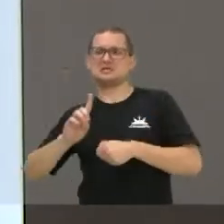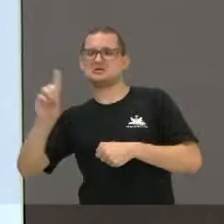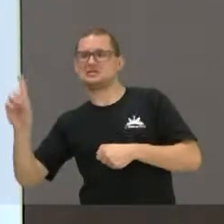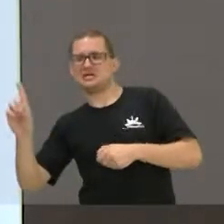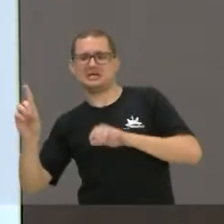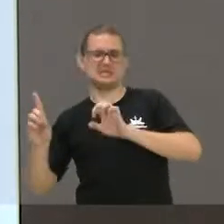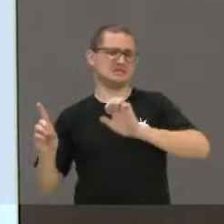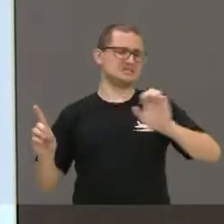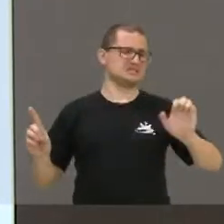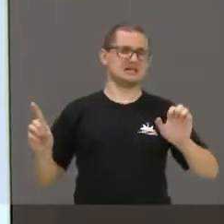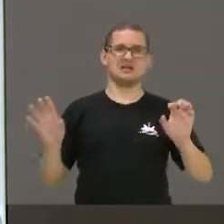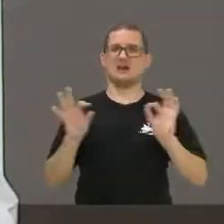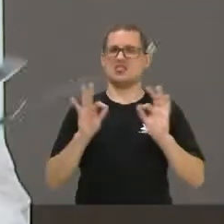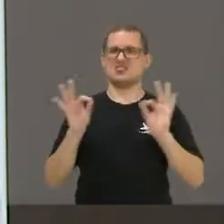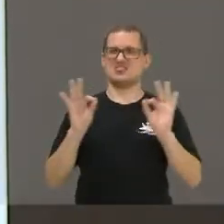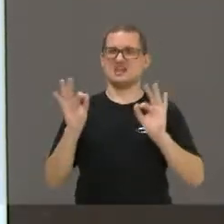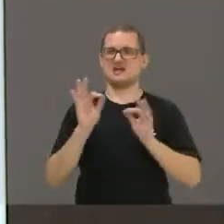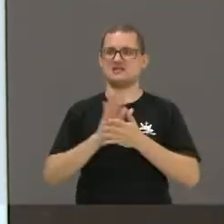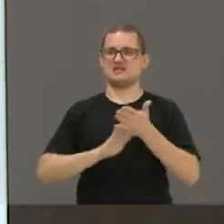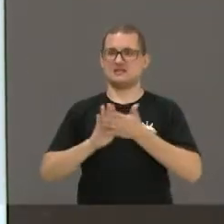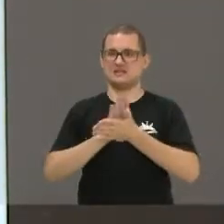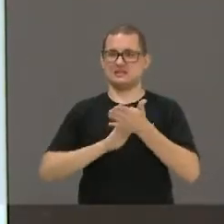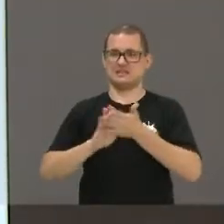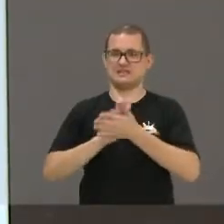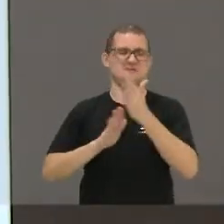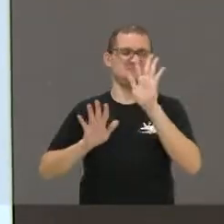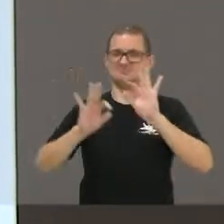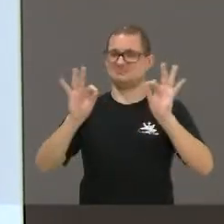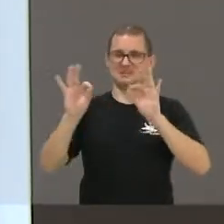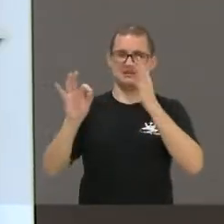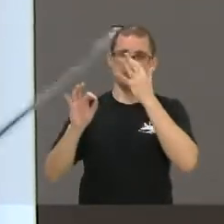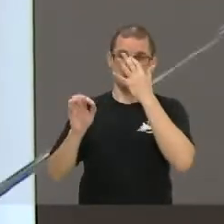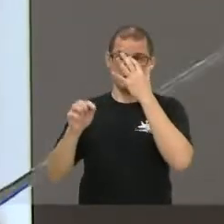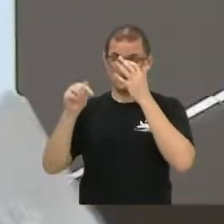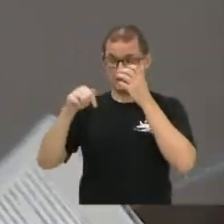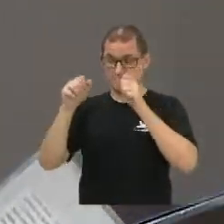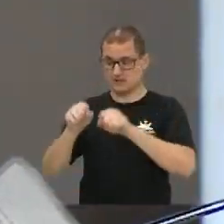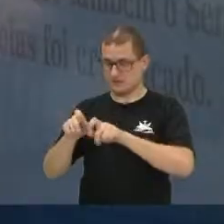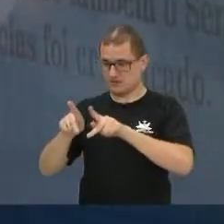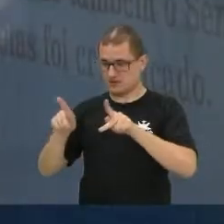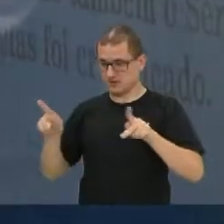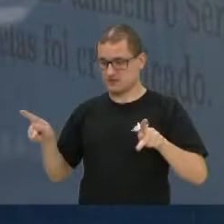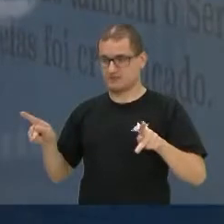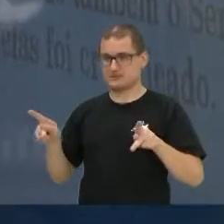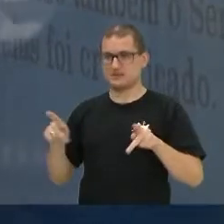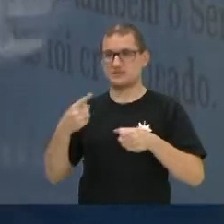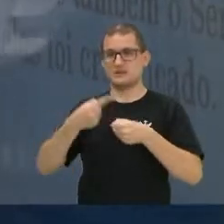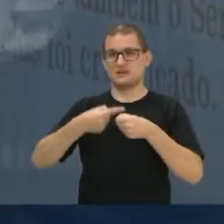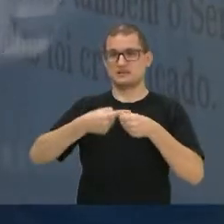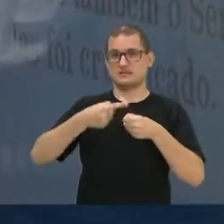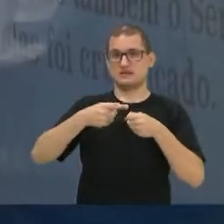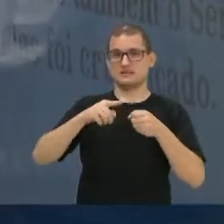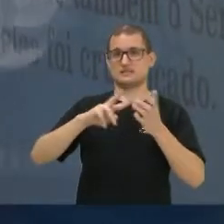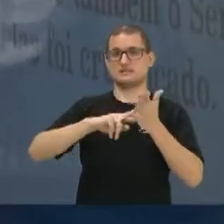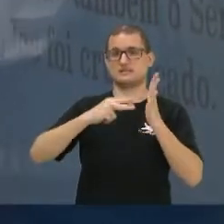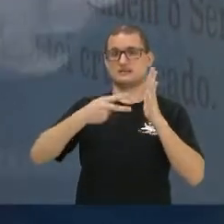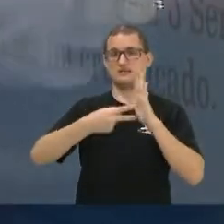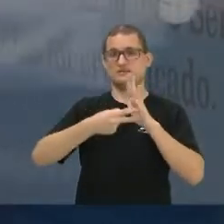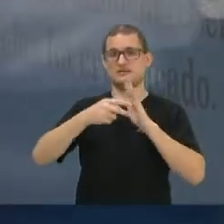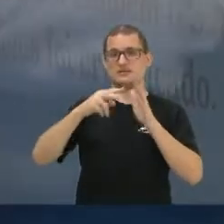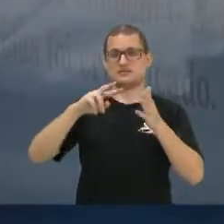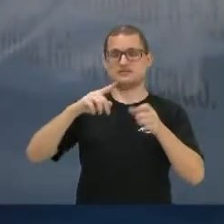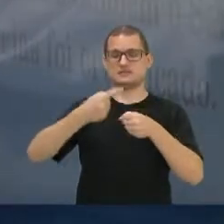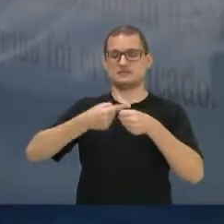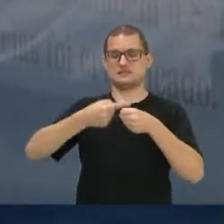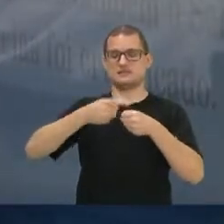instagram e não sei que mais fake news e não sei que nada disso é o apocalipse só dou uma e também símbolo da cidade